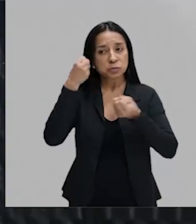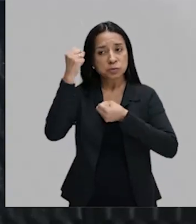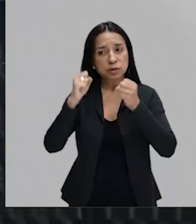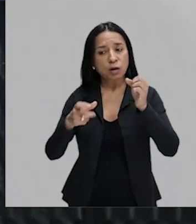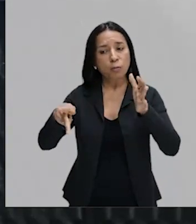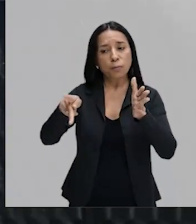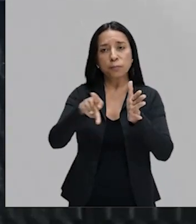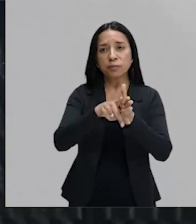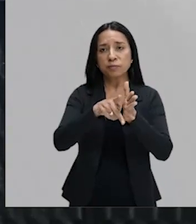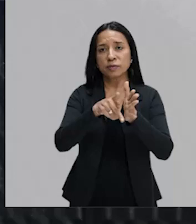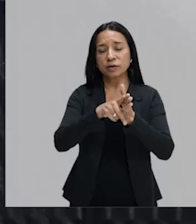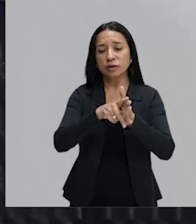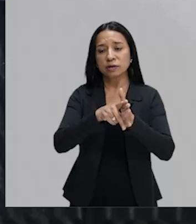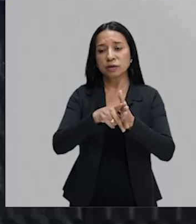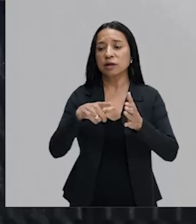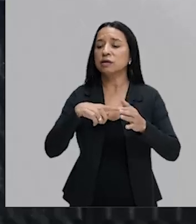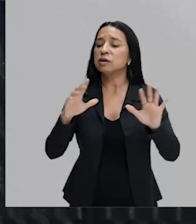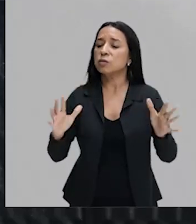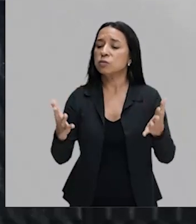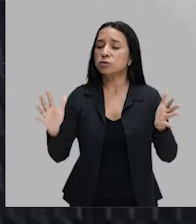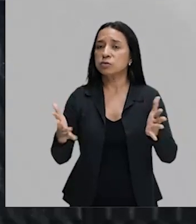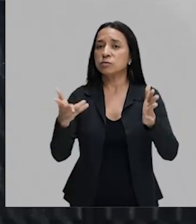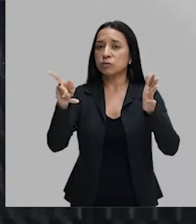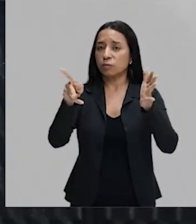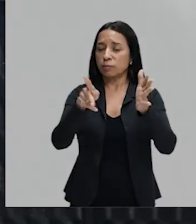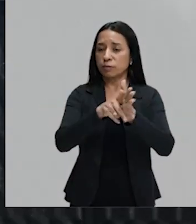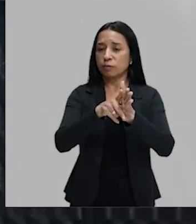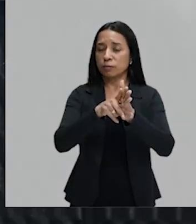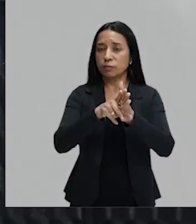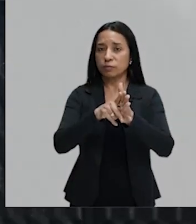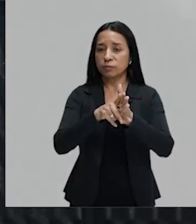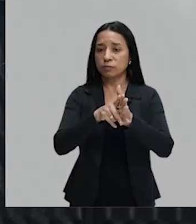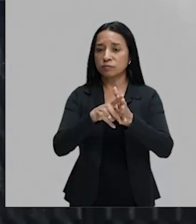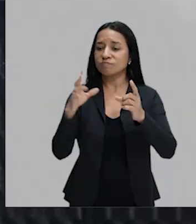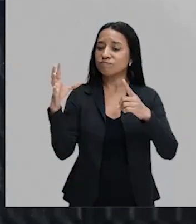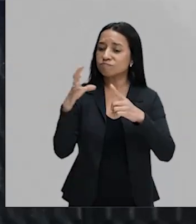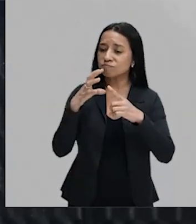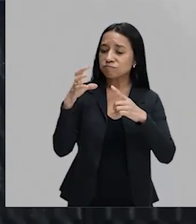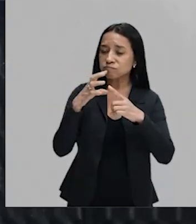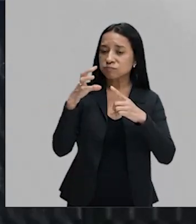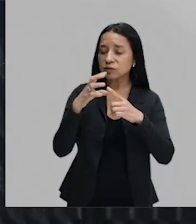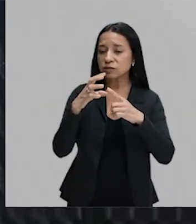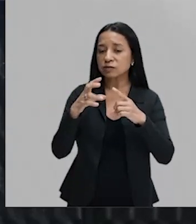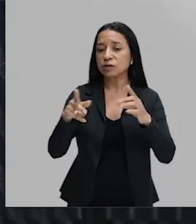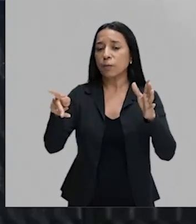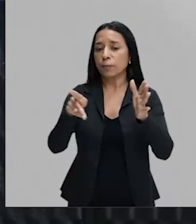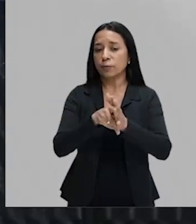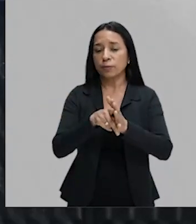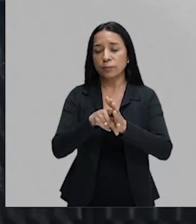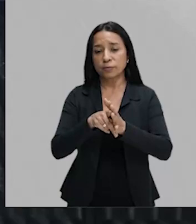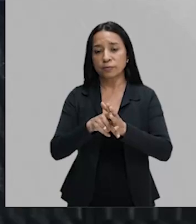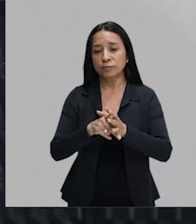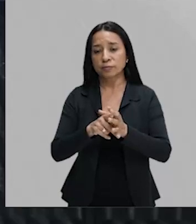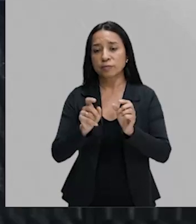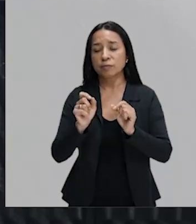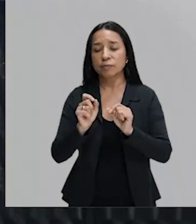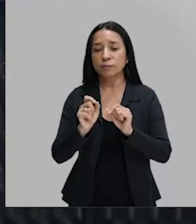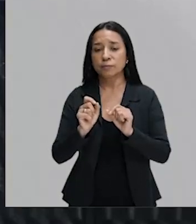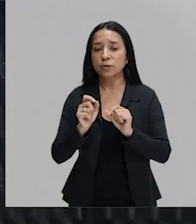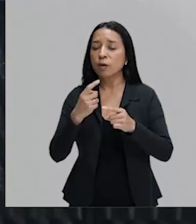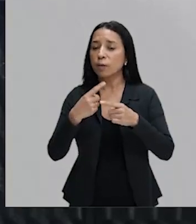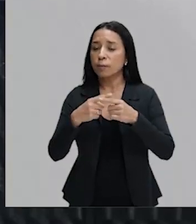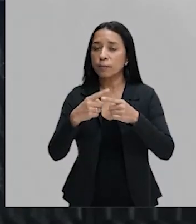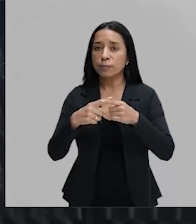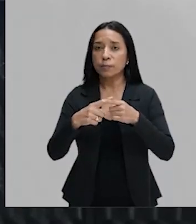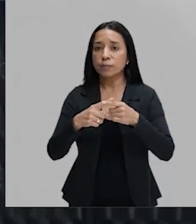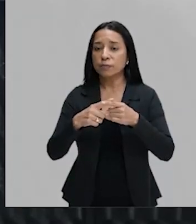industrial que teve um estímulo muito mais privado. O estímulo privado, ele foi importante. Porque